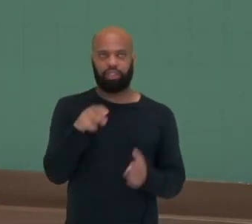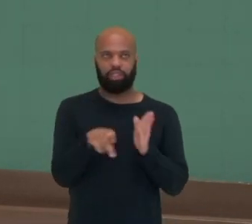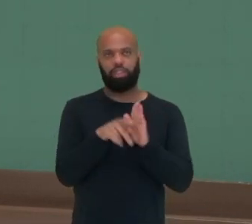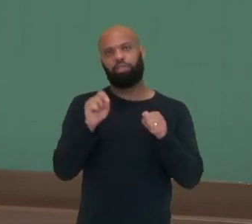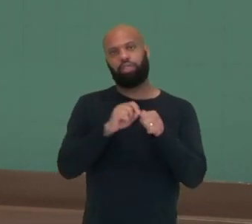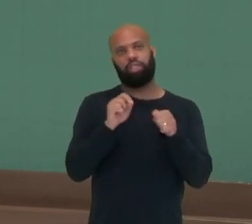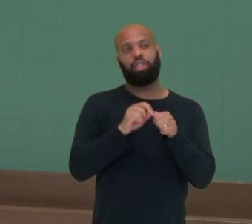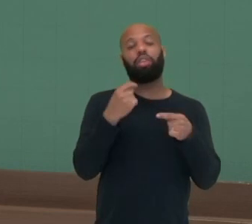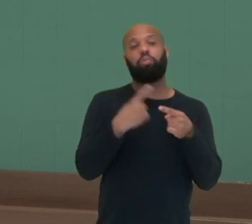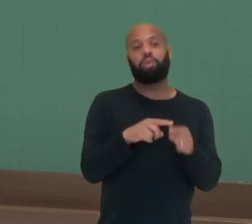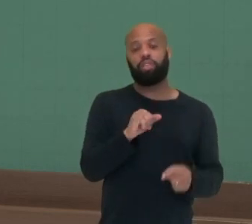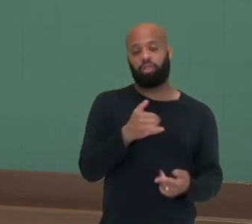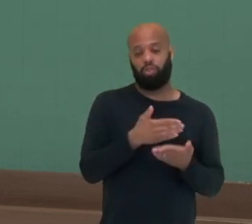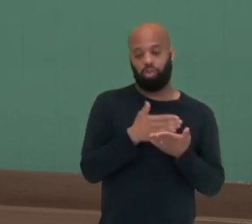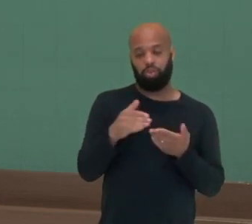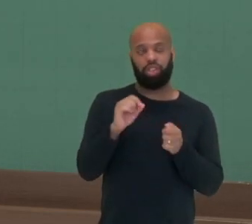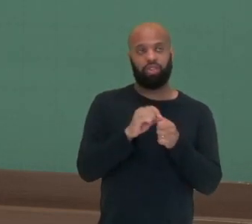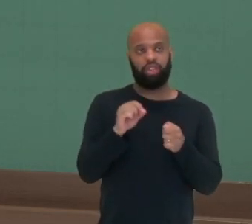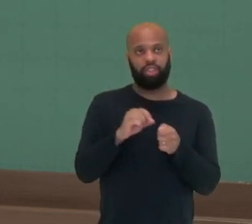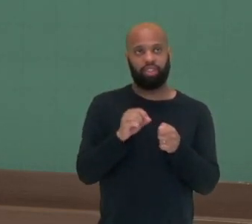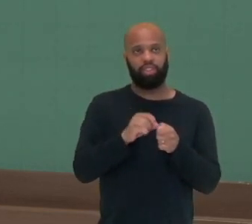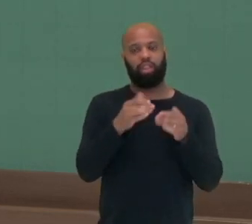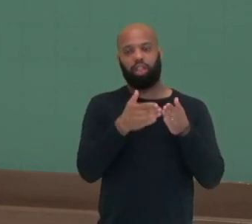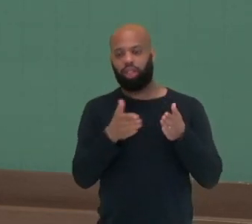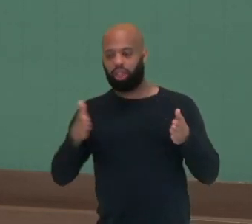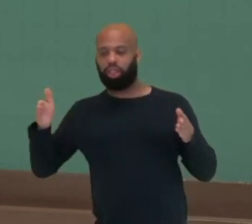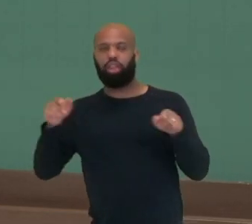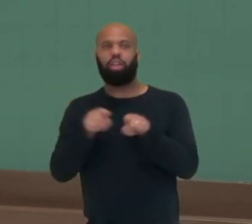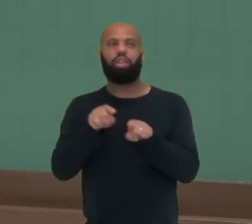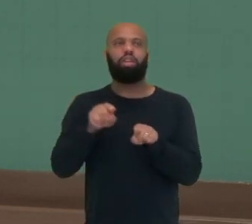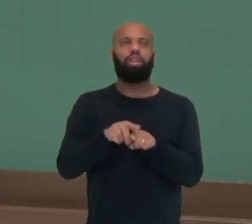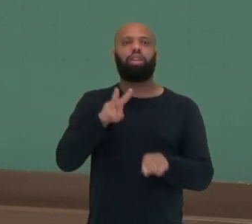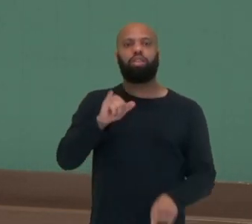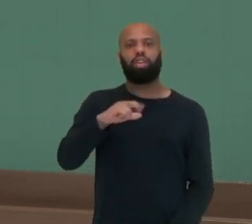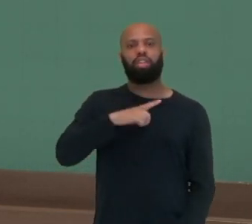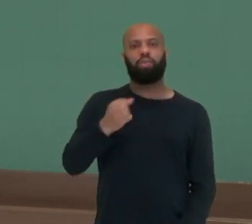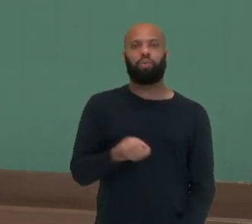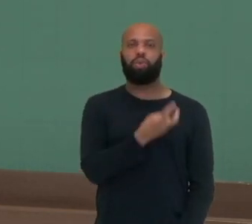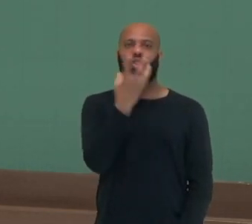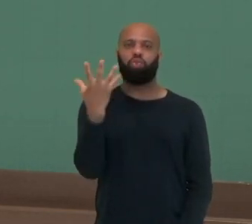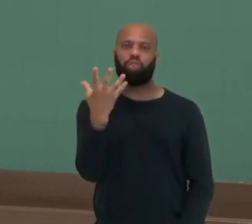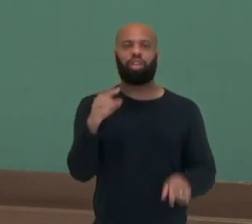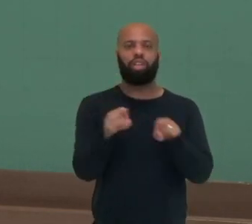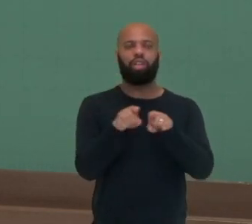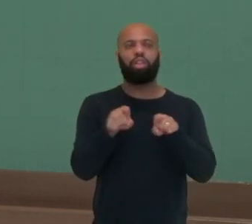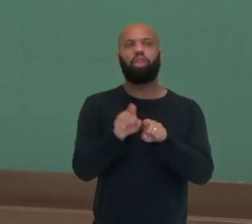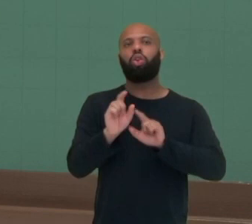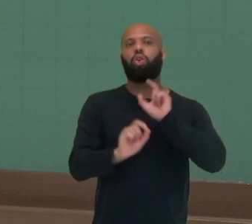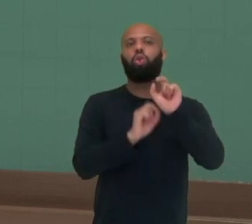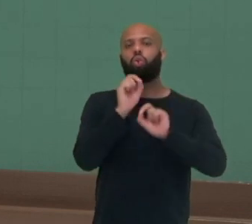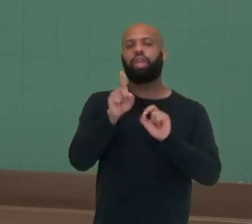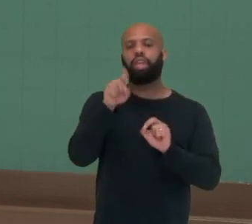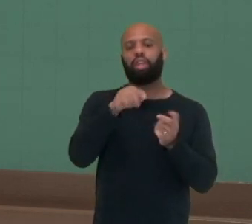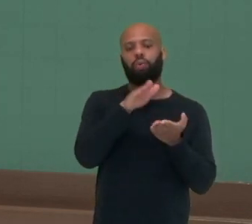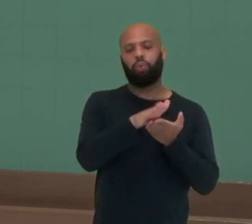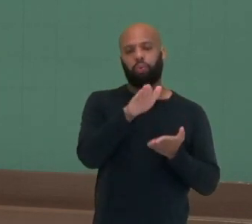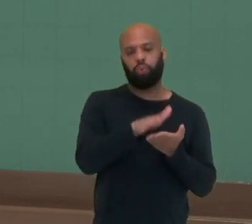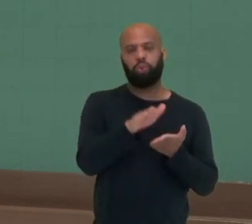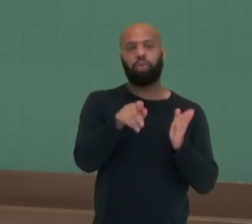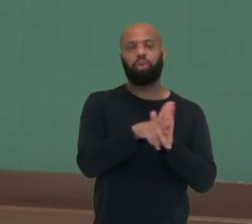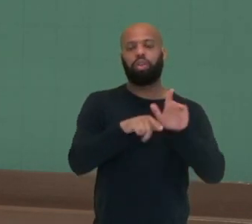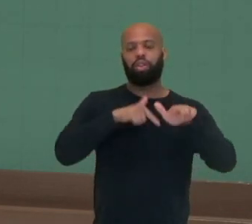ela começar a fazer isso mais em larga escala, ela vai ter que quantificar também qual que é o custo do